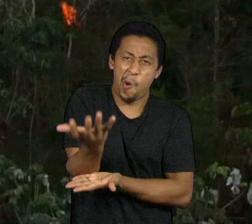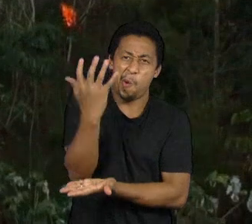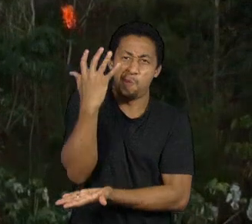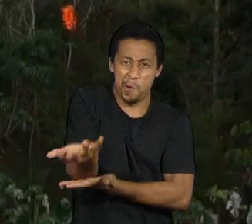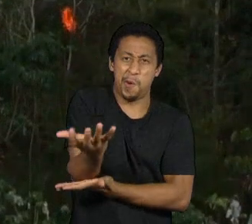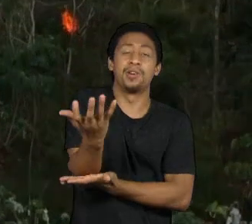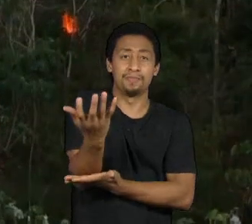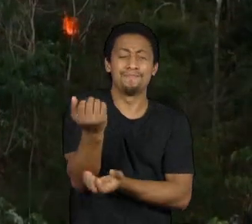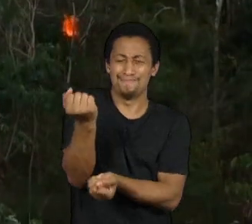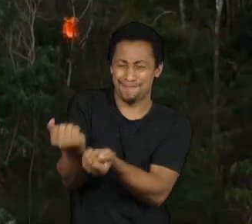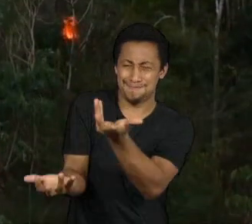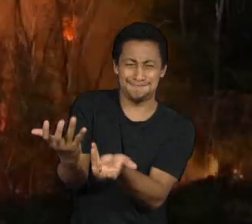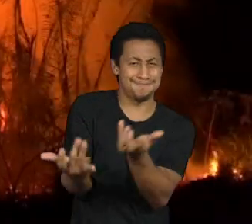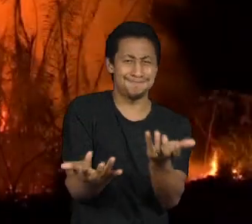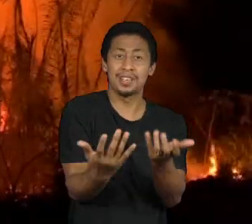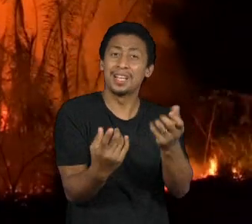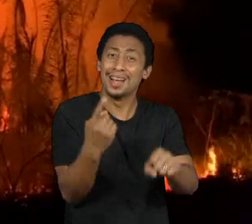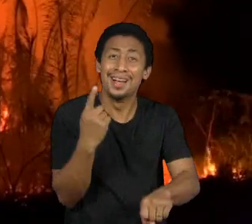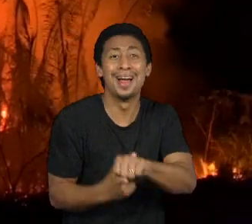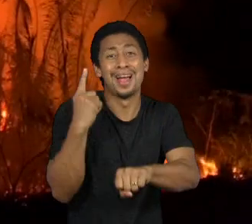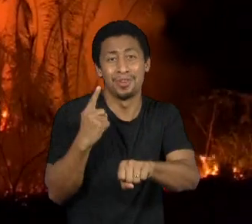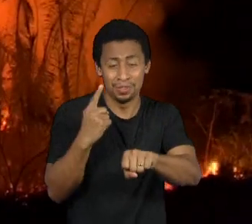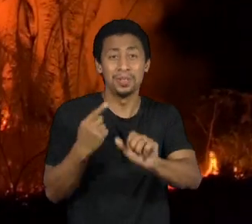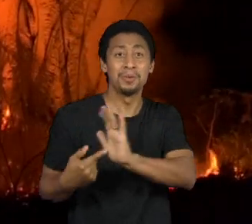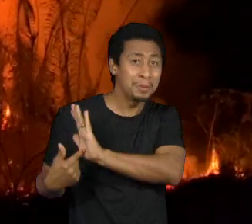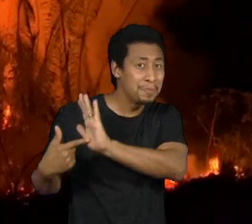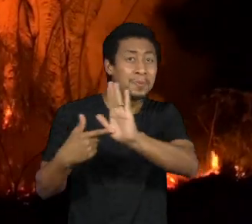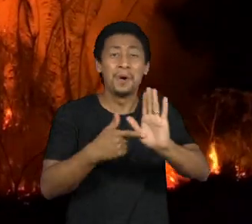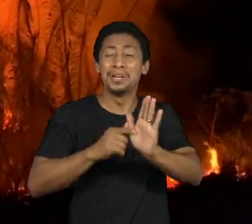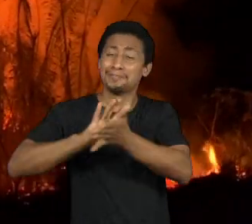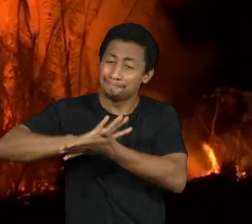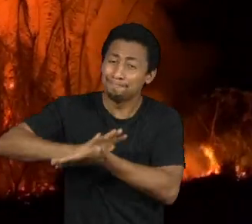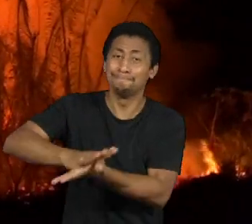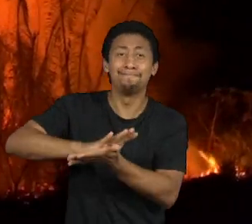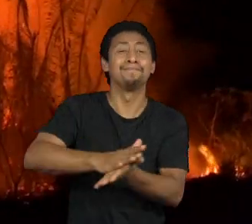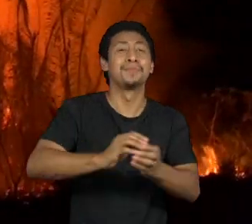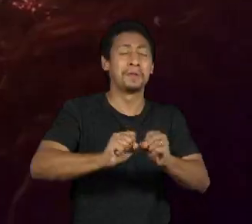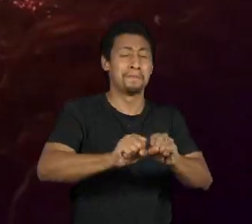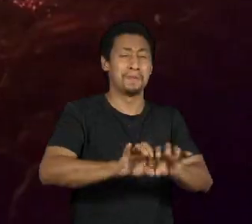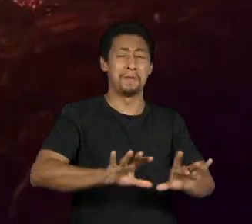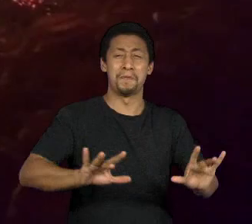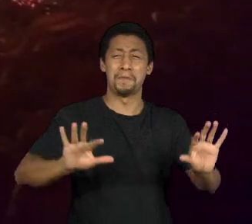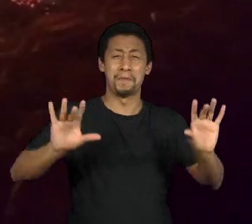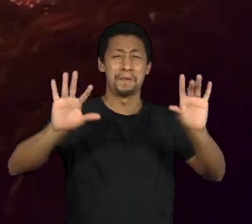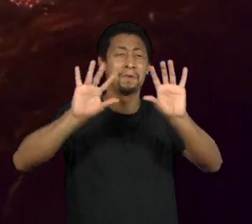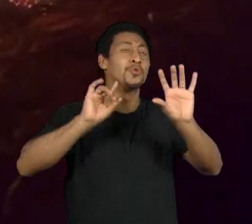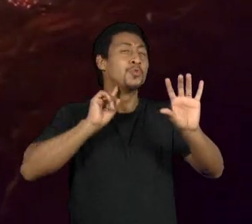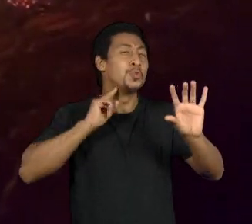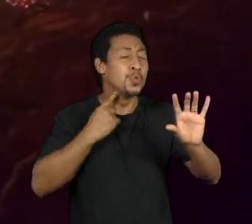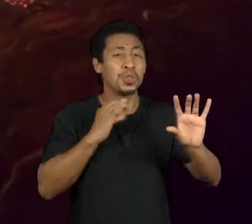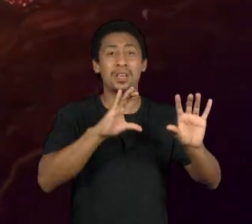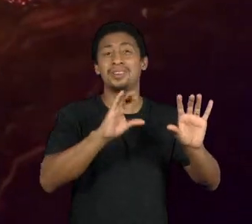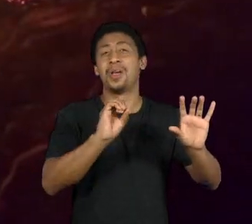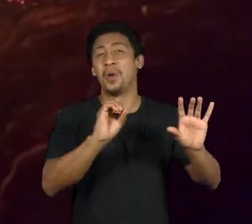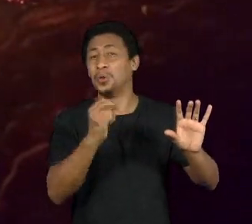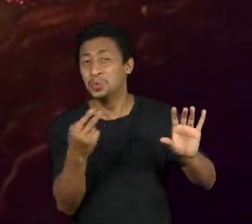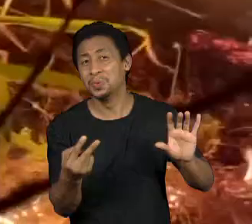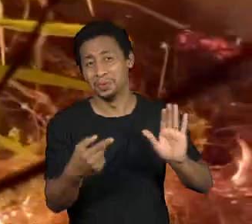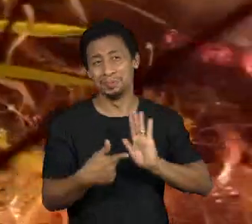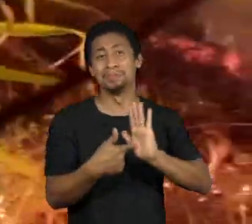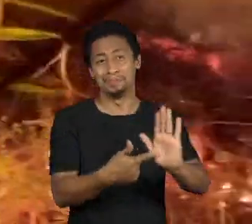queimadas são responsáveis pela maior parte das emissões nacionais de gases de efeito